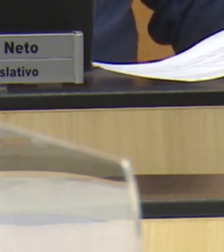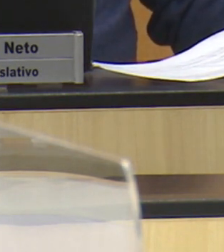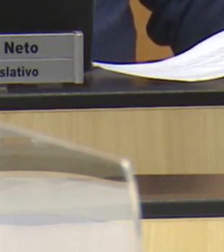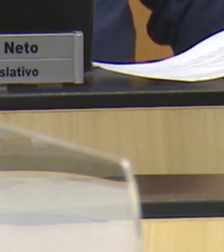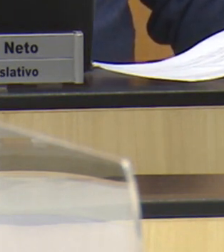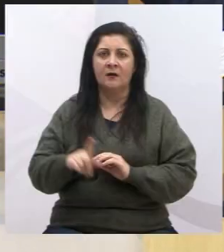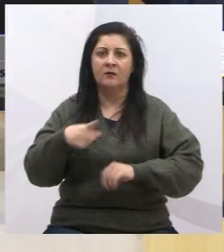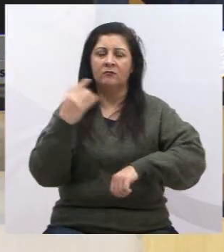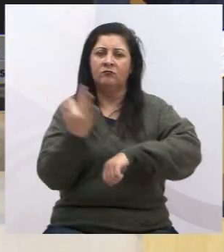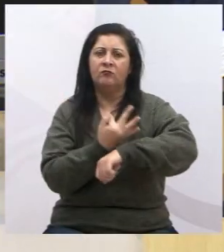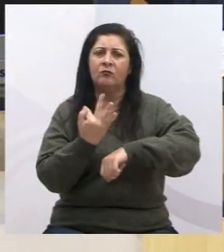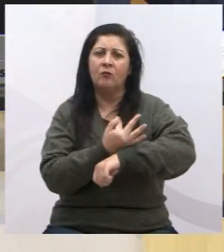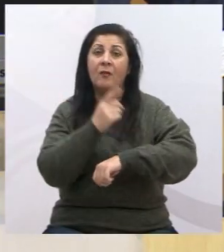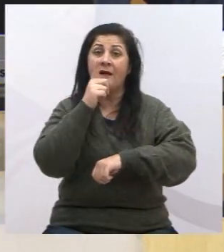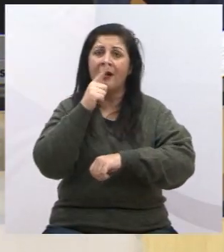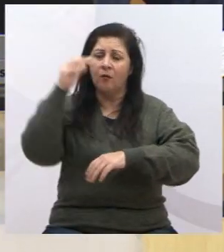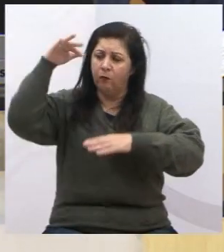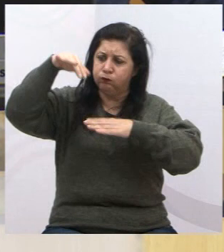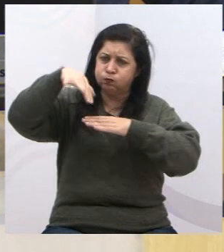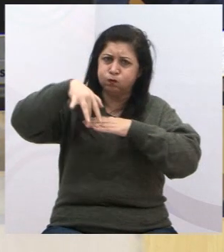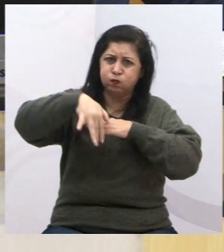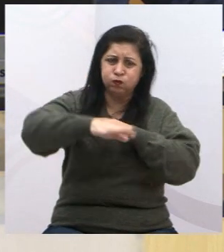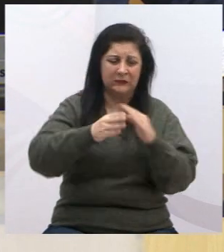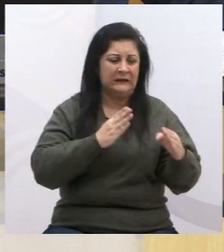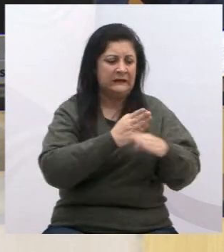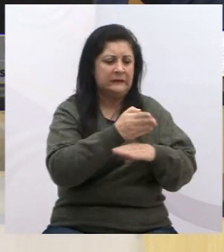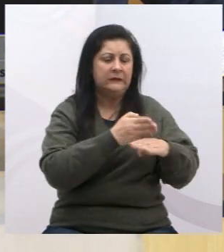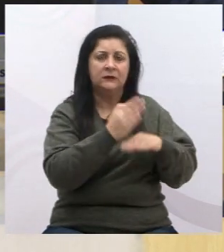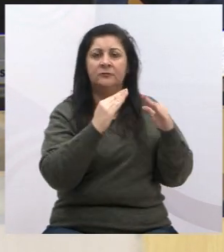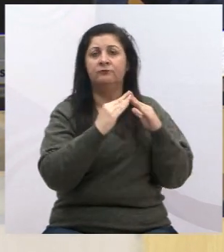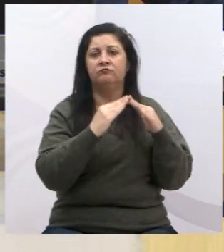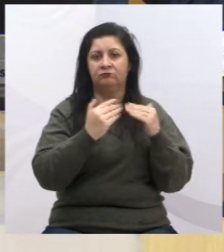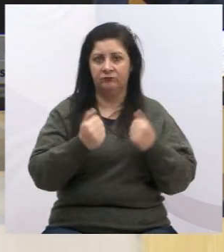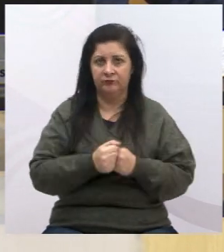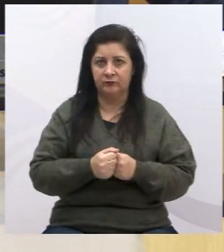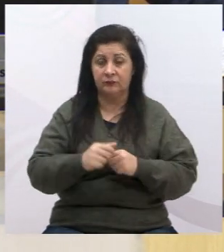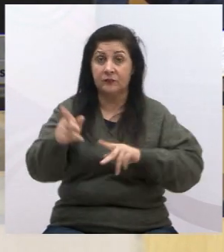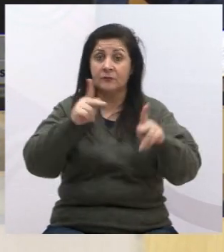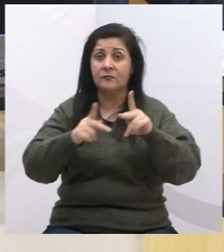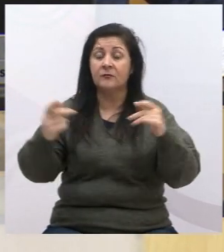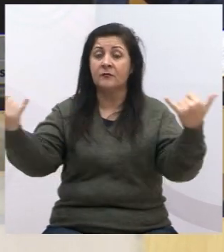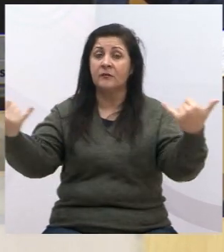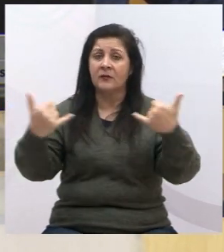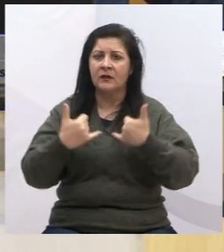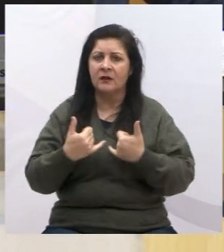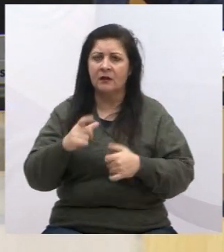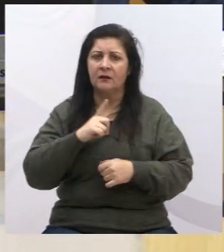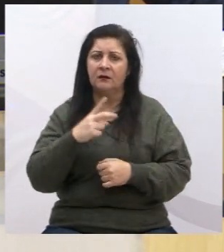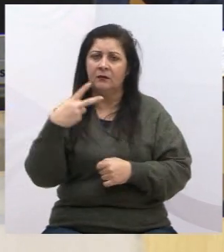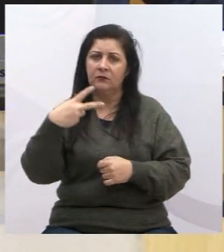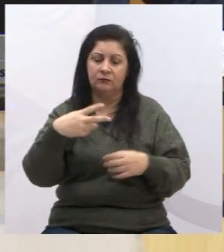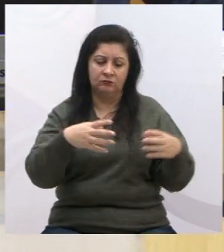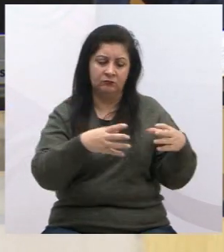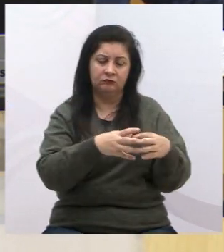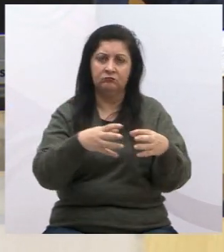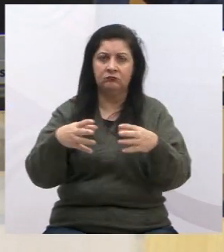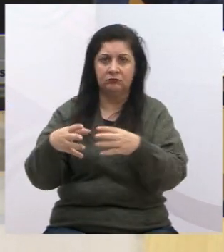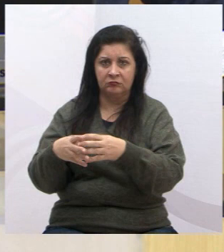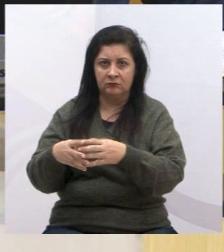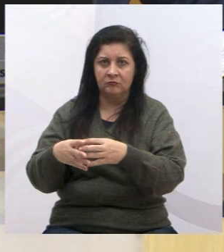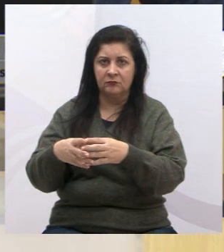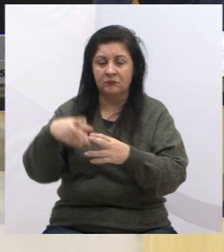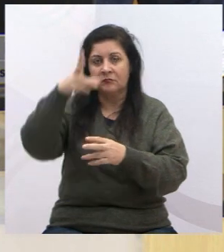por invadir as residências, considerando que os munícipes relatam que existem lá duas equipes da prefeitura,